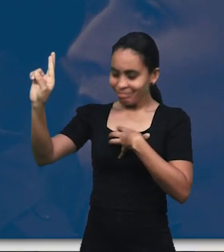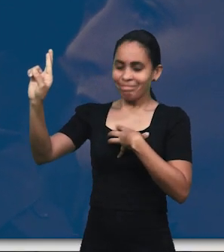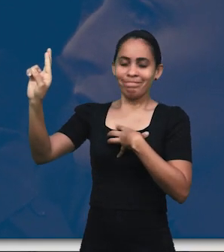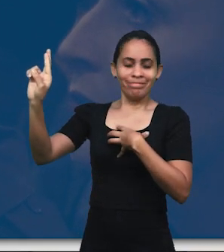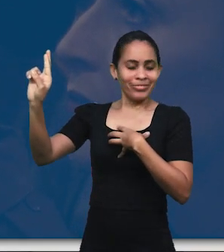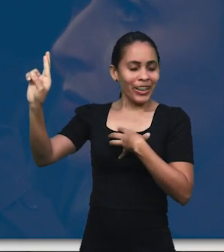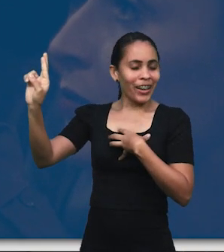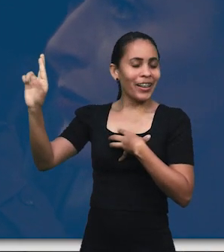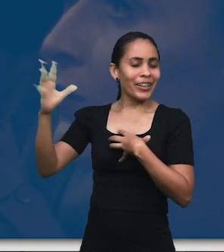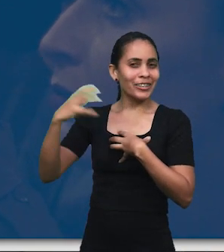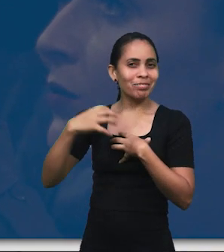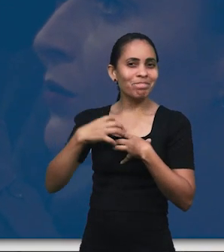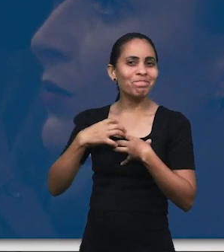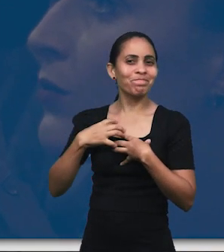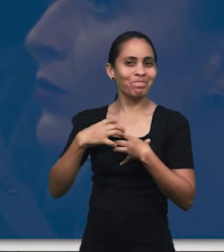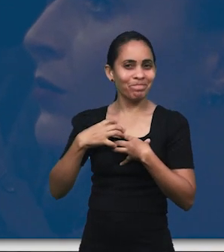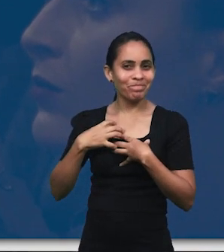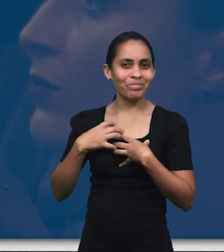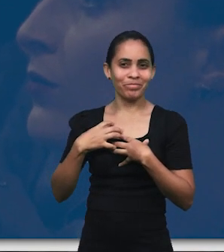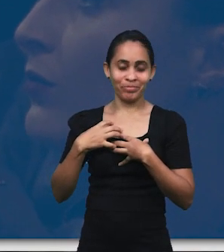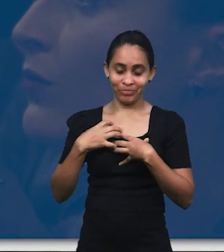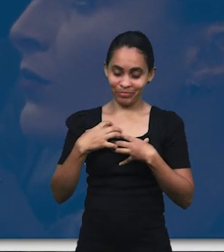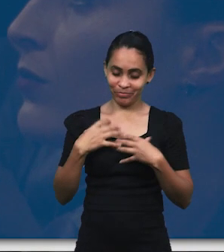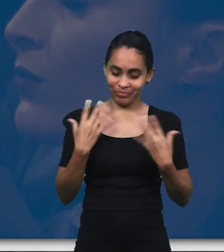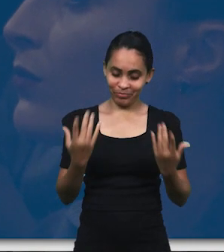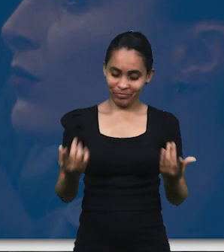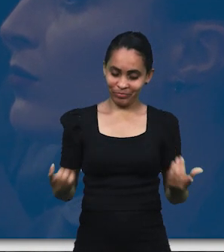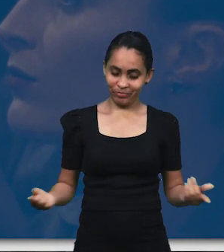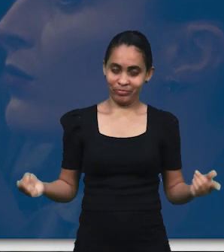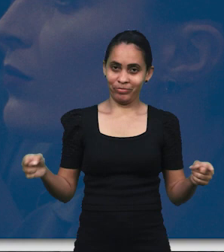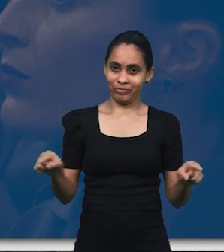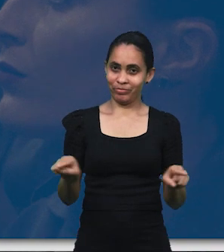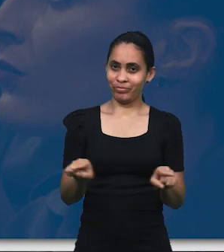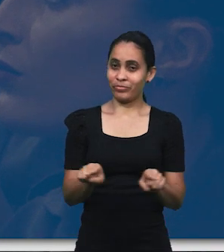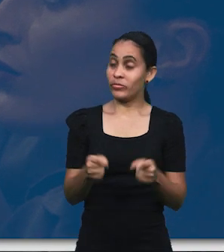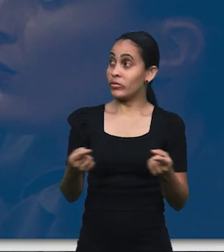quebranta-se de gratidão o nosso ser.